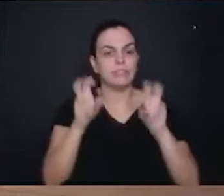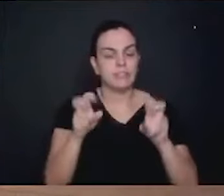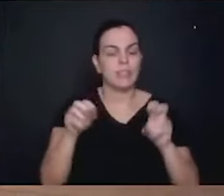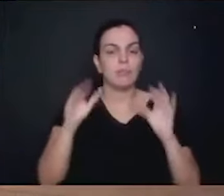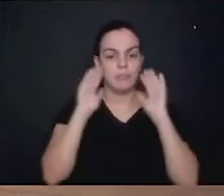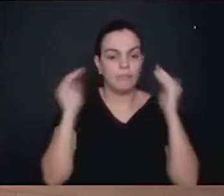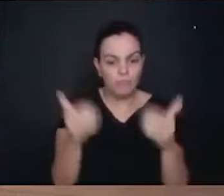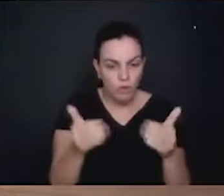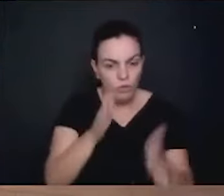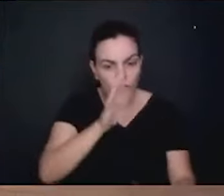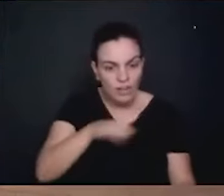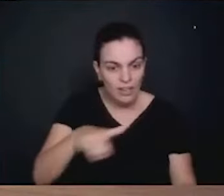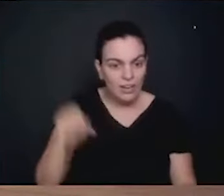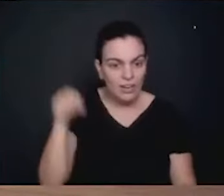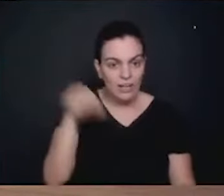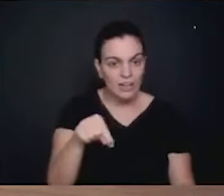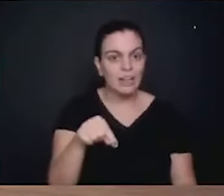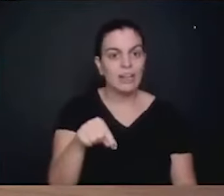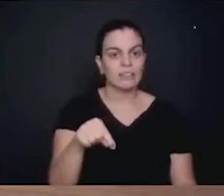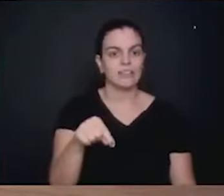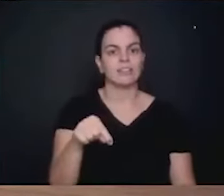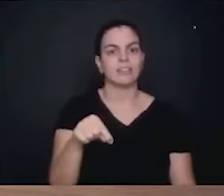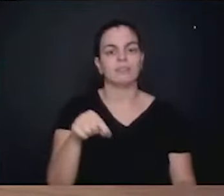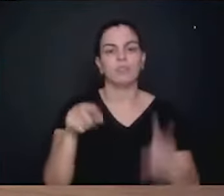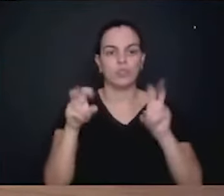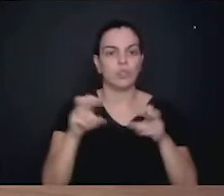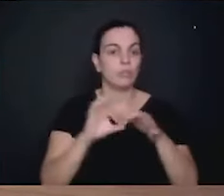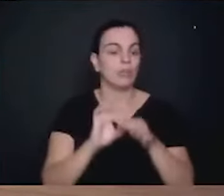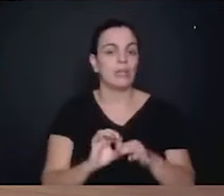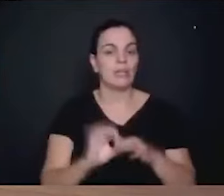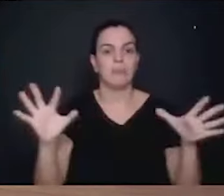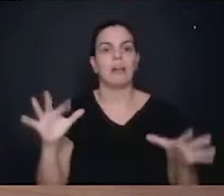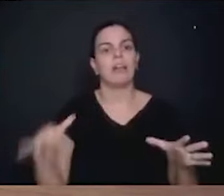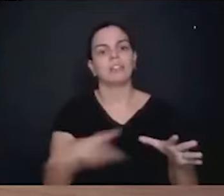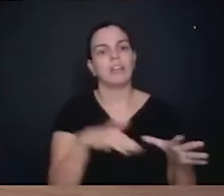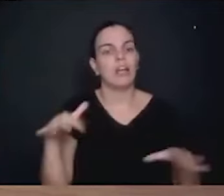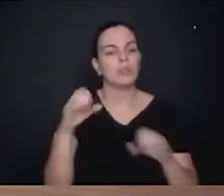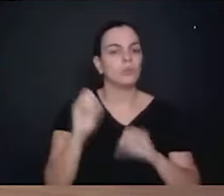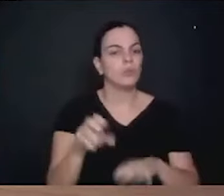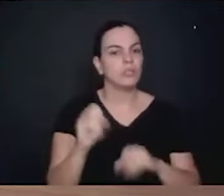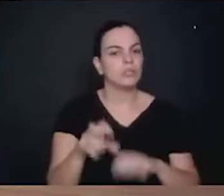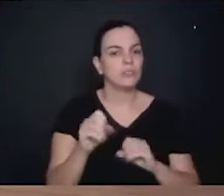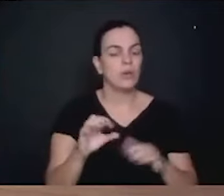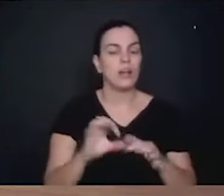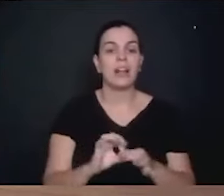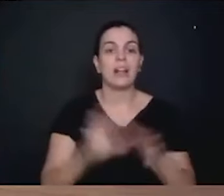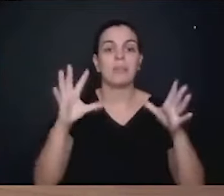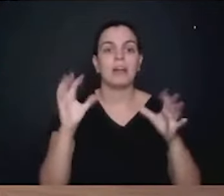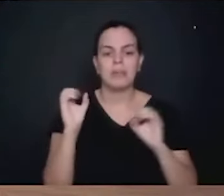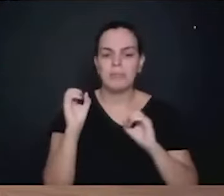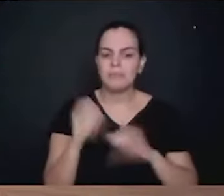crianças, vereadora Noêmia, com a nossa liberdade educacional, com a liberdade para educar das famílias,